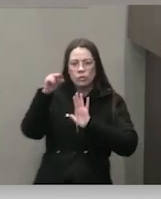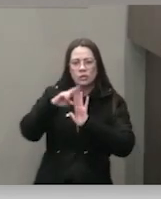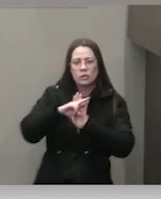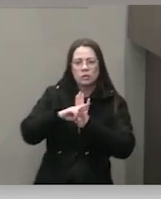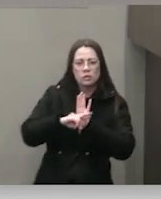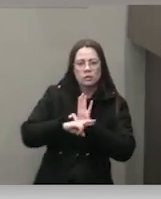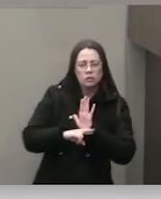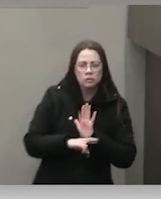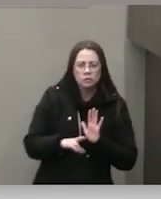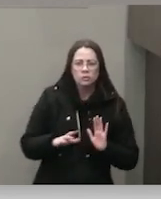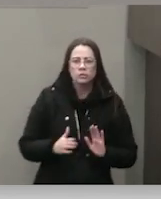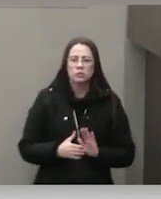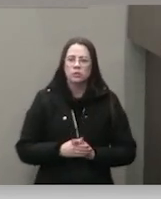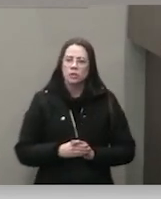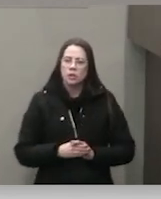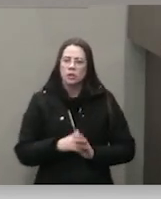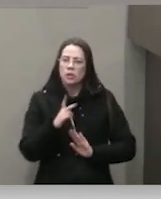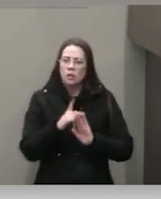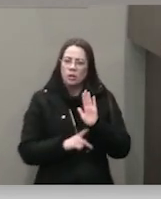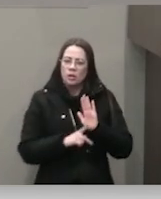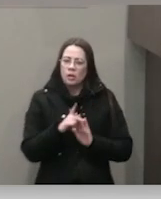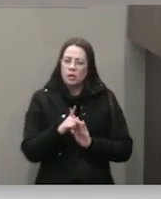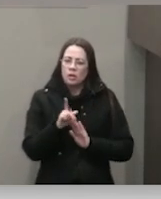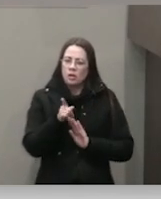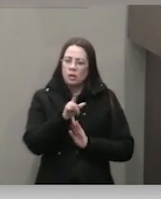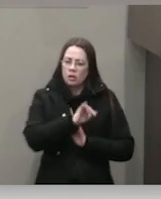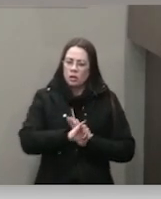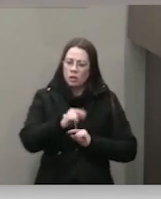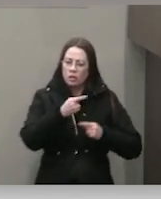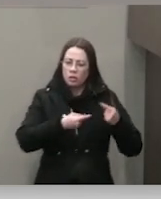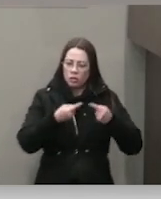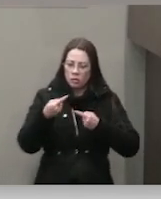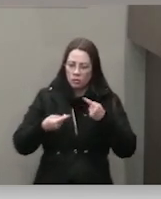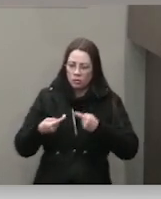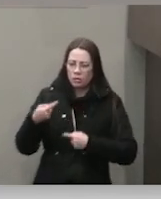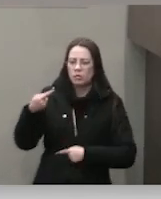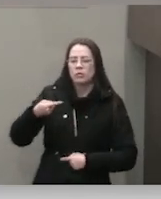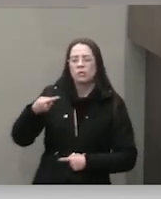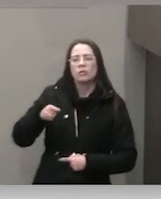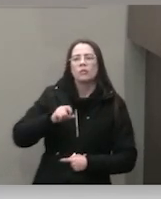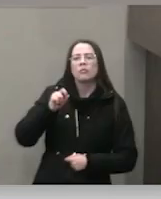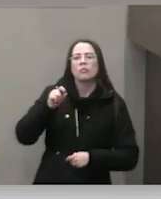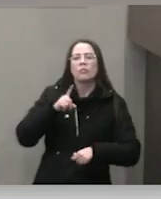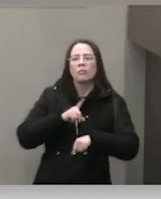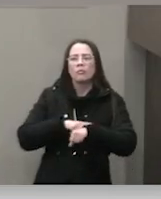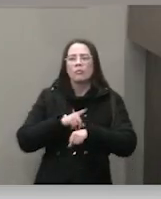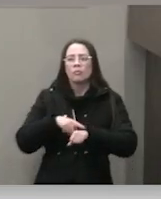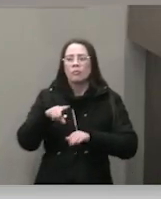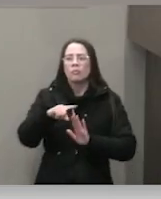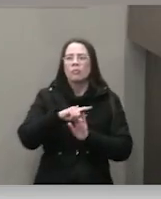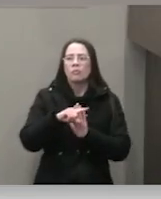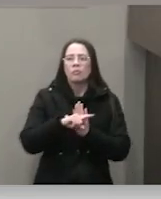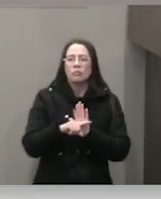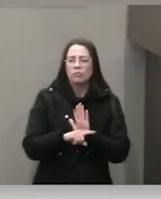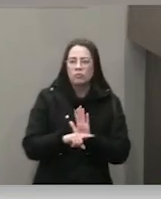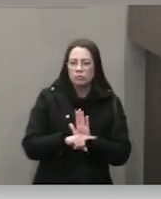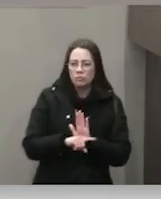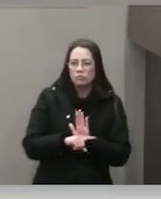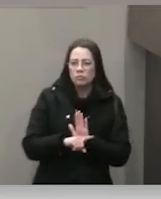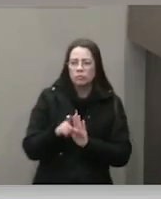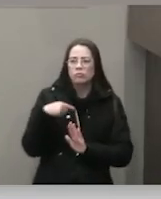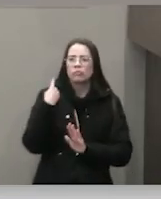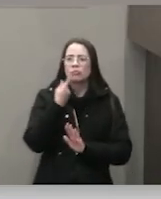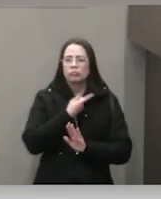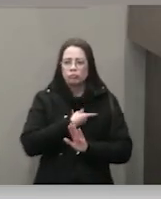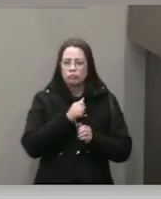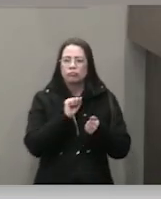regulamentar com esse projeto. Importante a discussão nessa casa. Primeiro momento de pauta e discussão, vamos para as